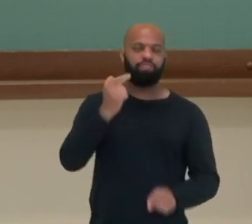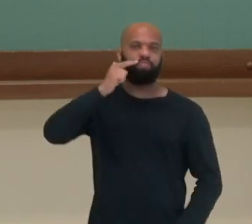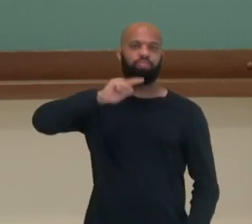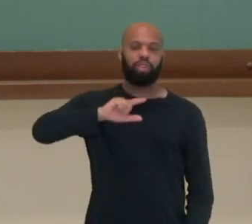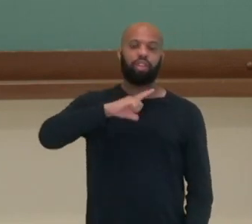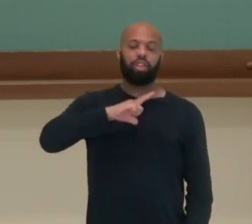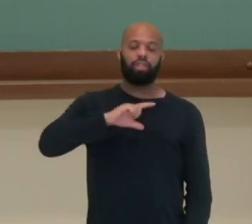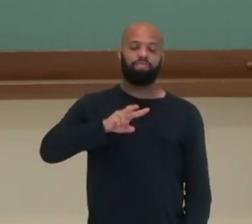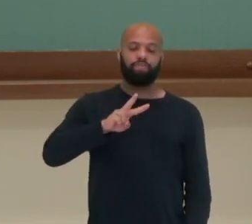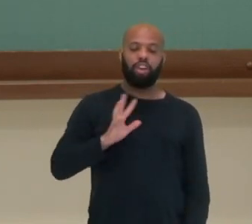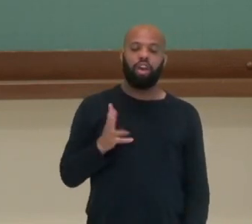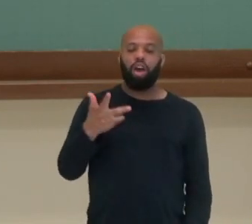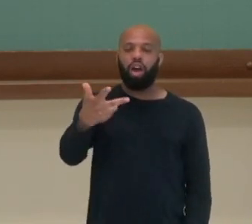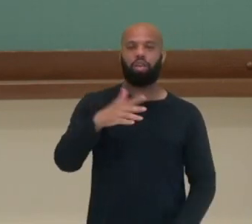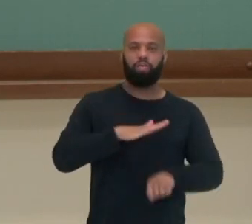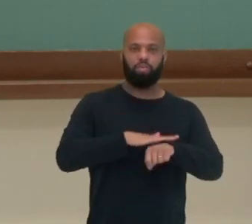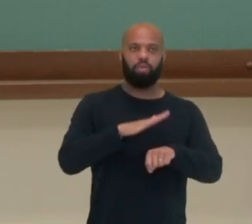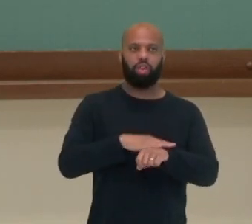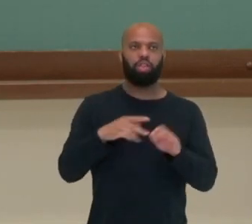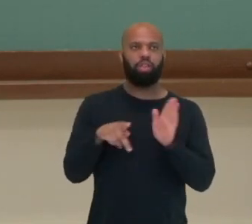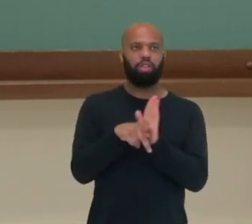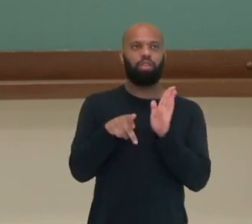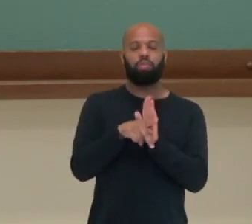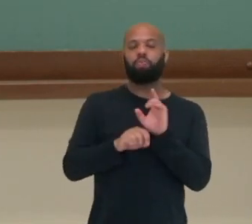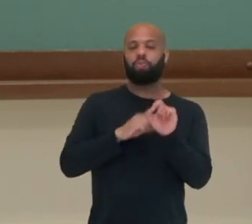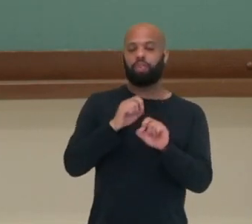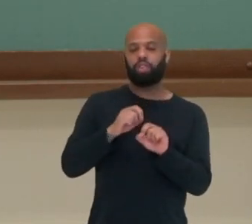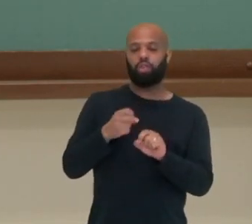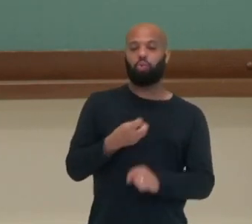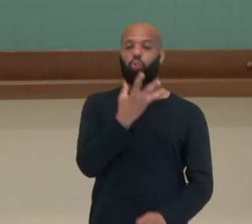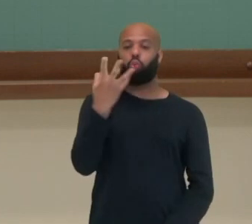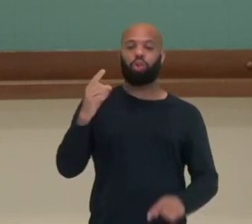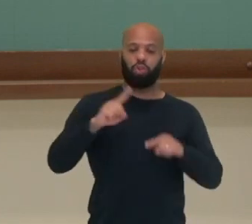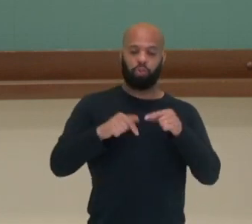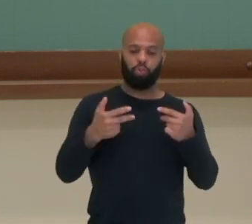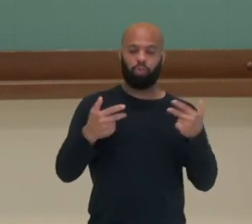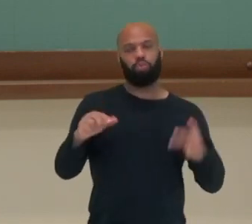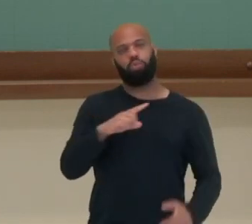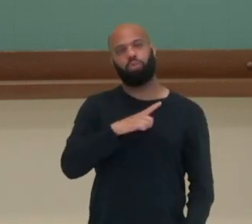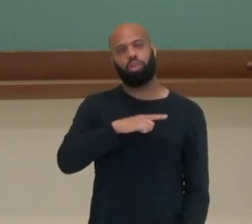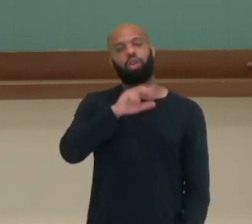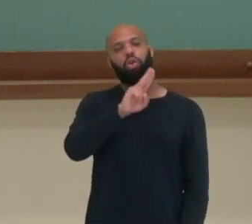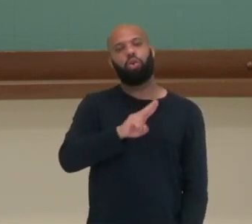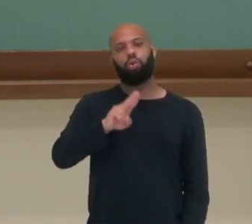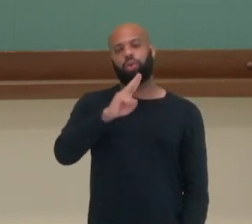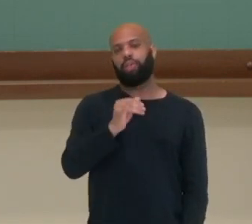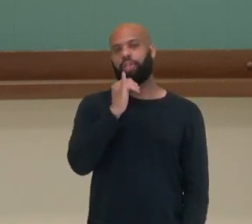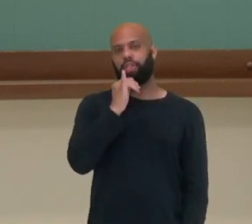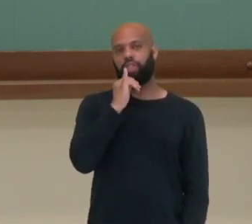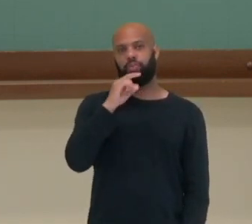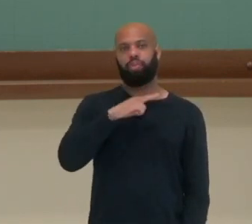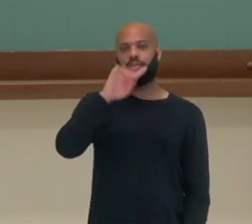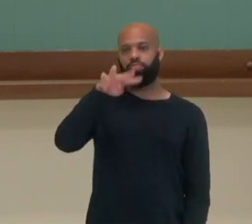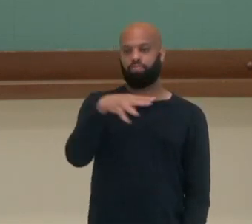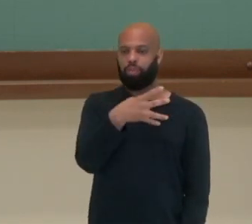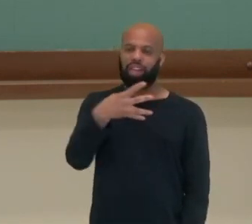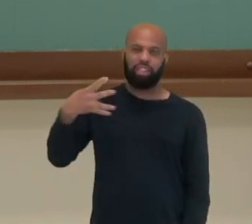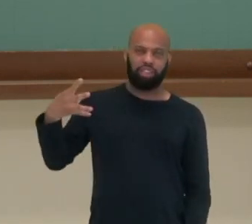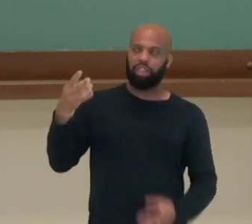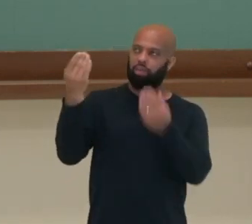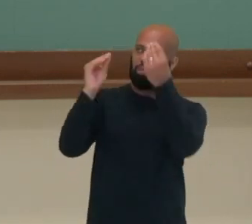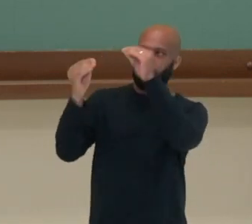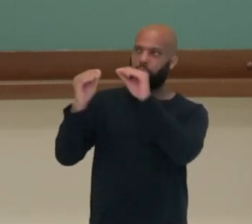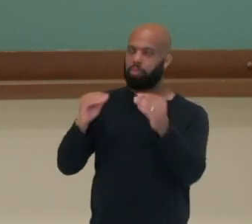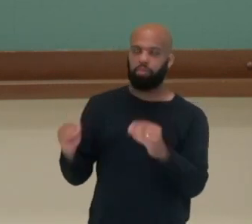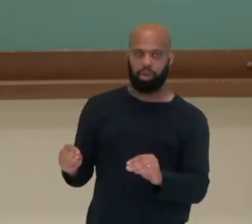uma rapidez na hora de atualizar em relação ao número de produtos que você tem, utilizando, por exemplo, uma planilha eletrônica.